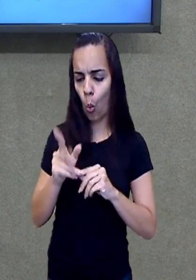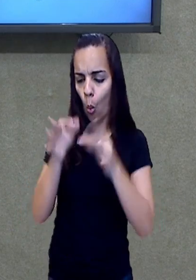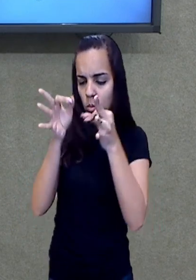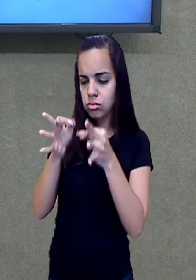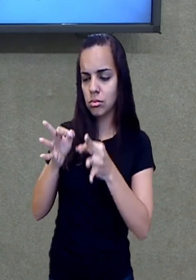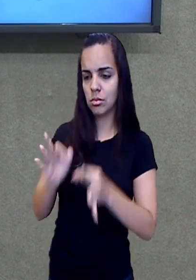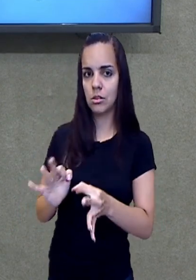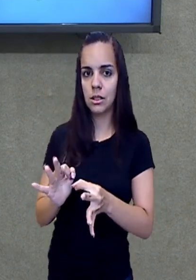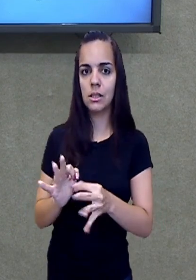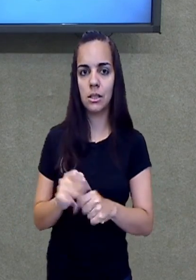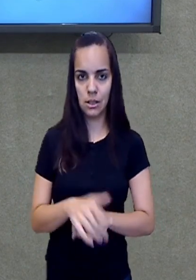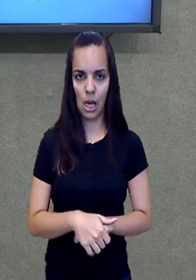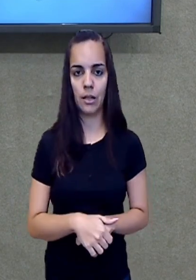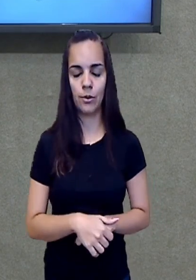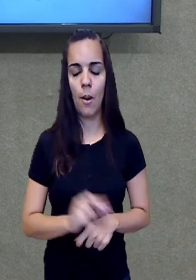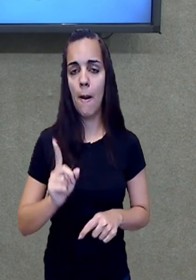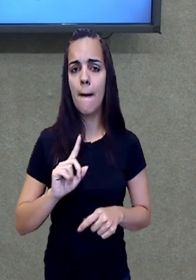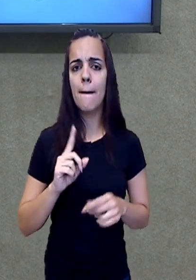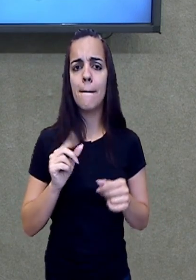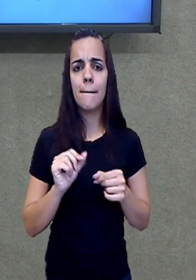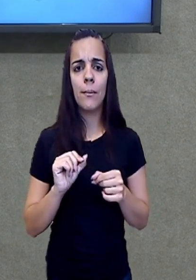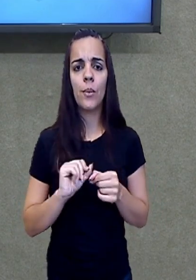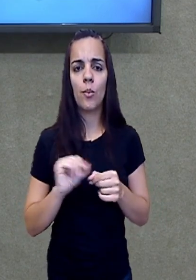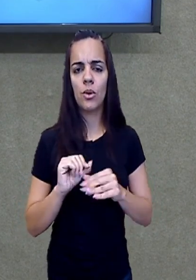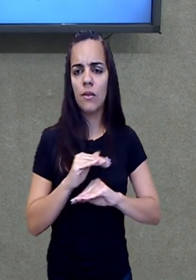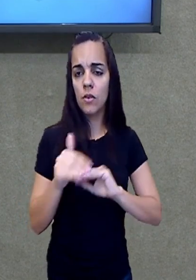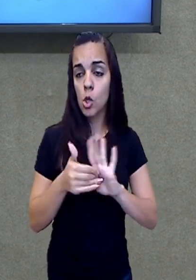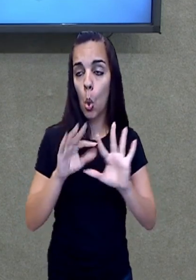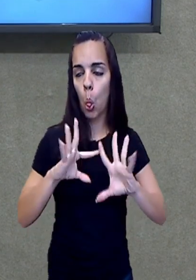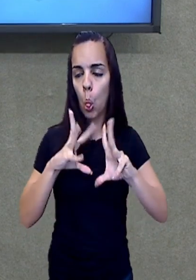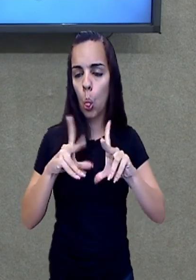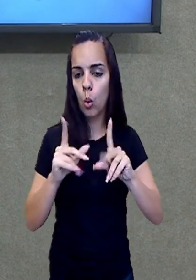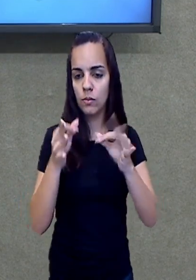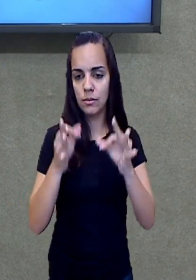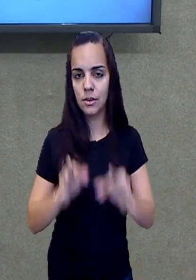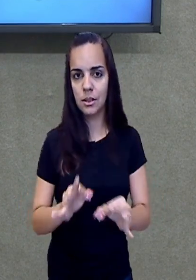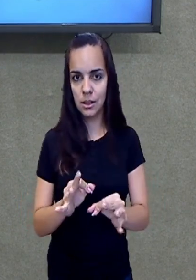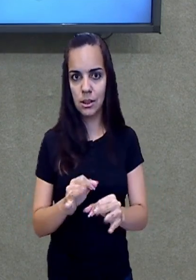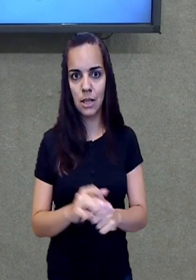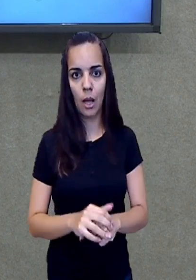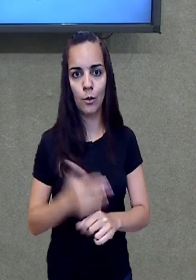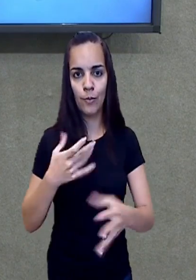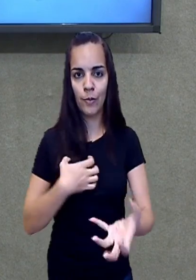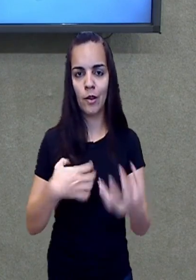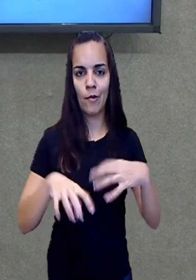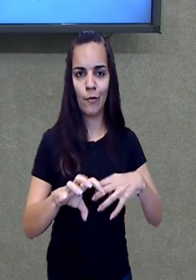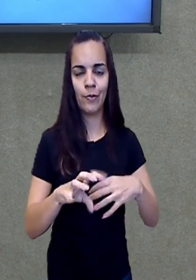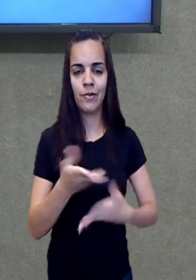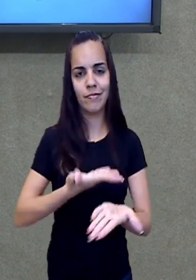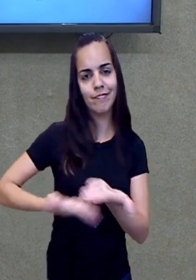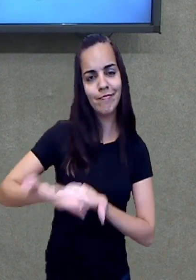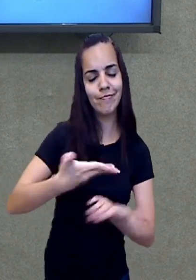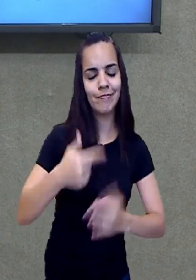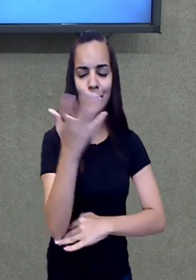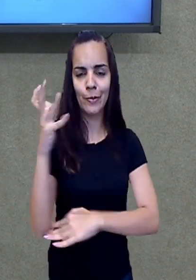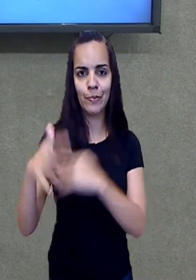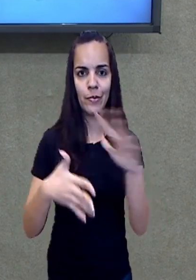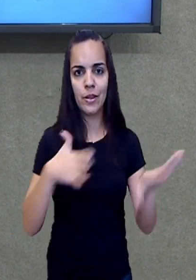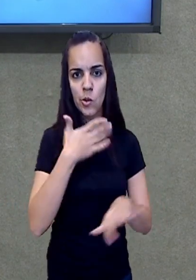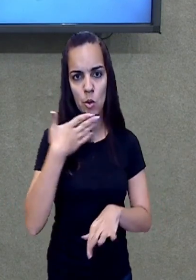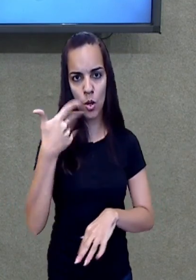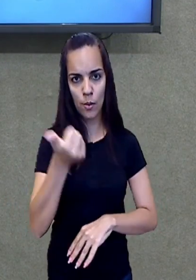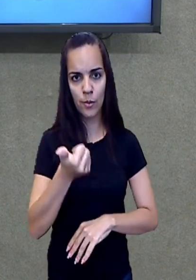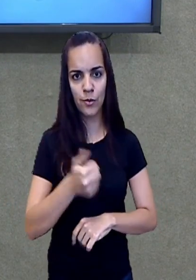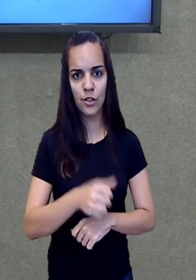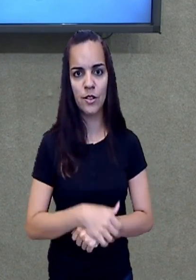o nosso recurso natural, a natureza, e não cause tantos impactos no ambiente, impactos ambientais. Então,